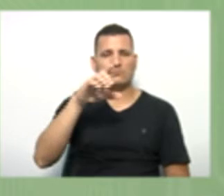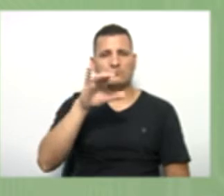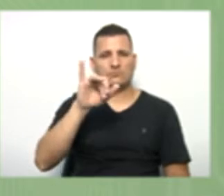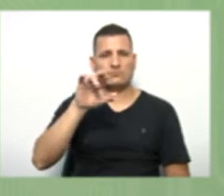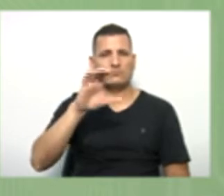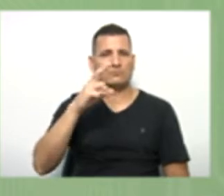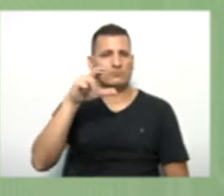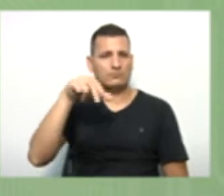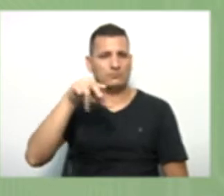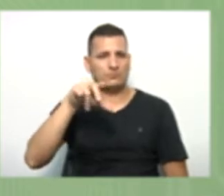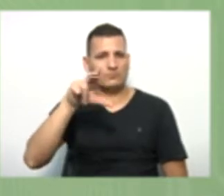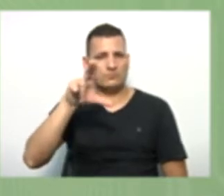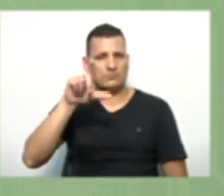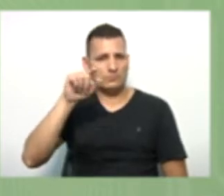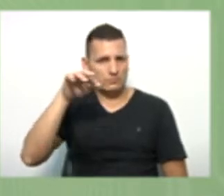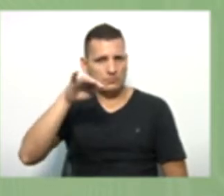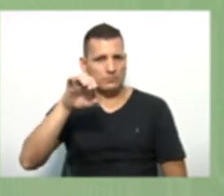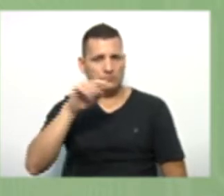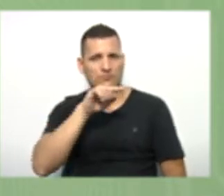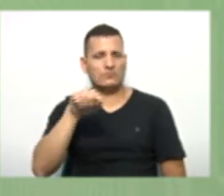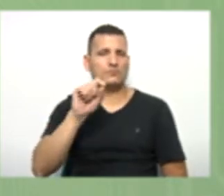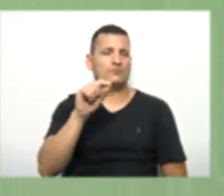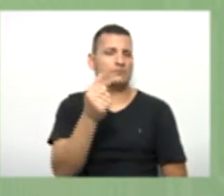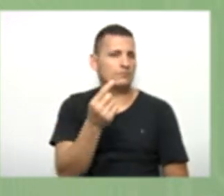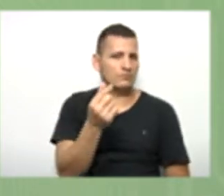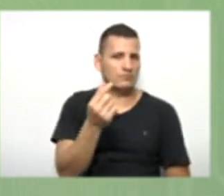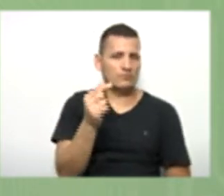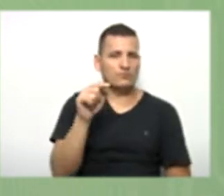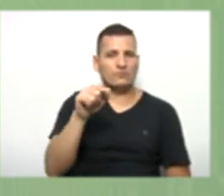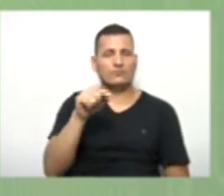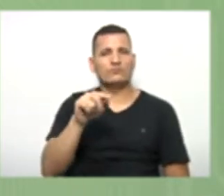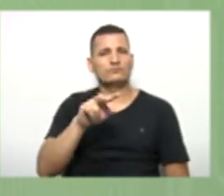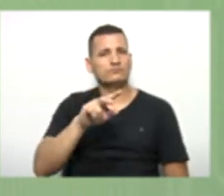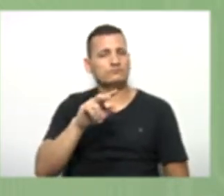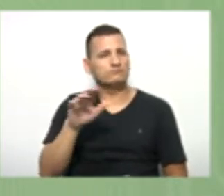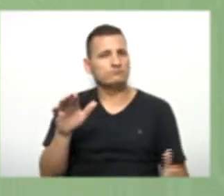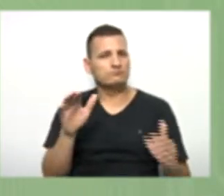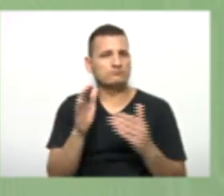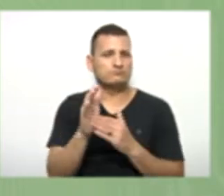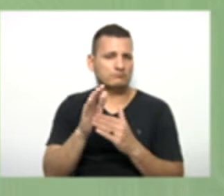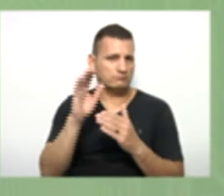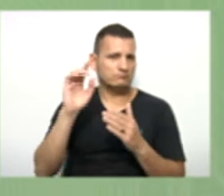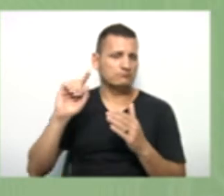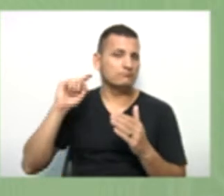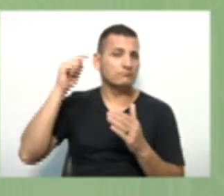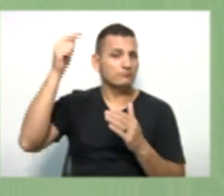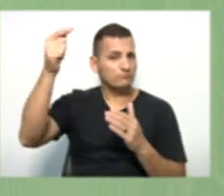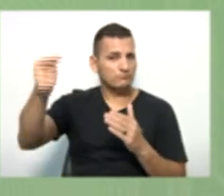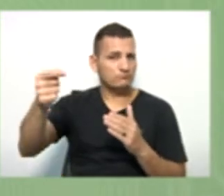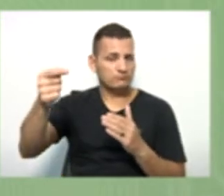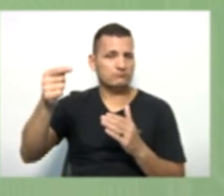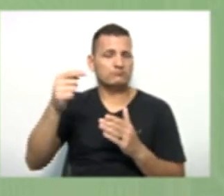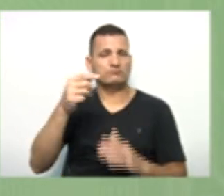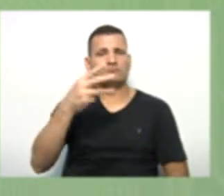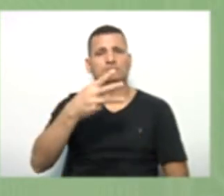podem se transformar, que vão girar até o final do exercício seguinte, ou seja, até